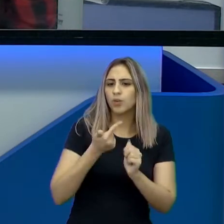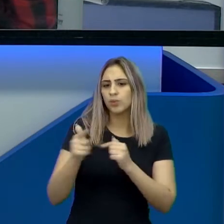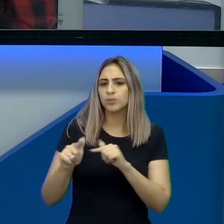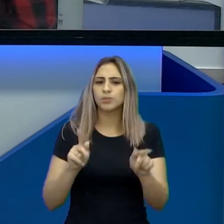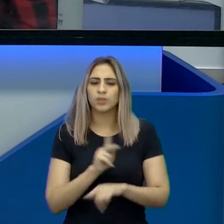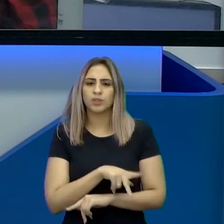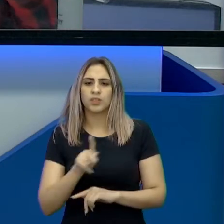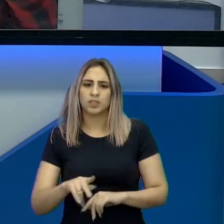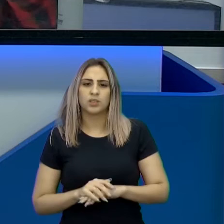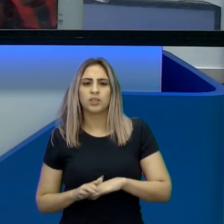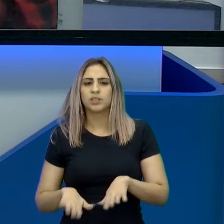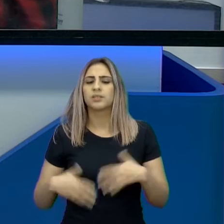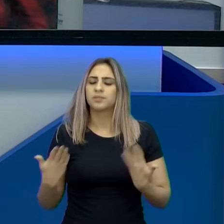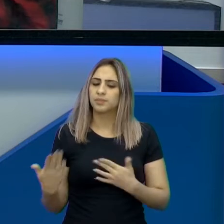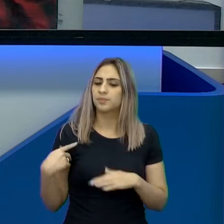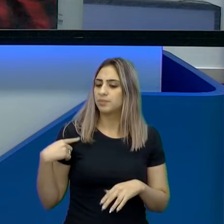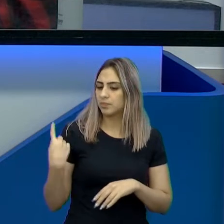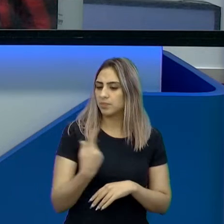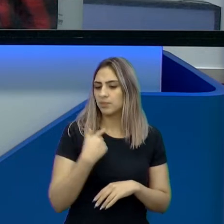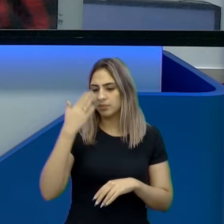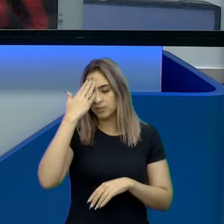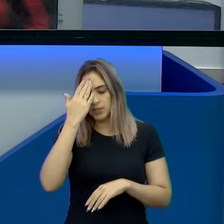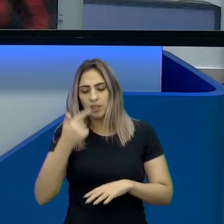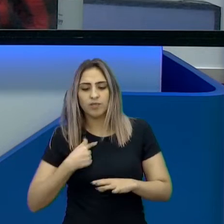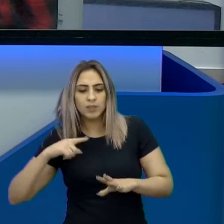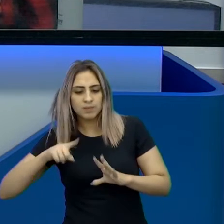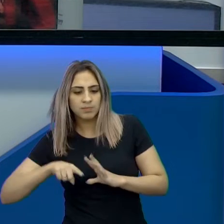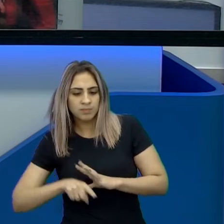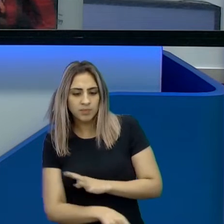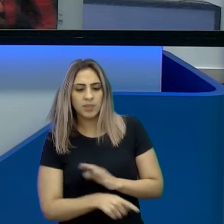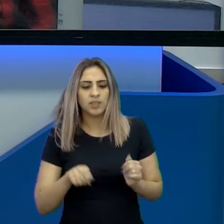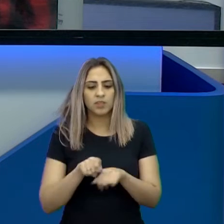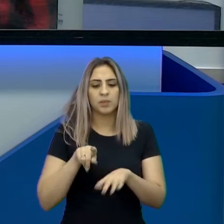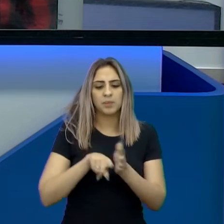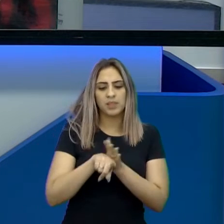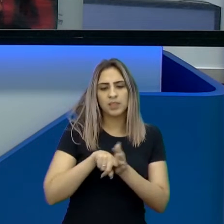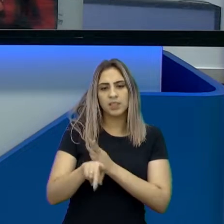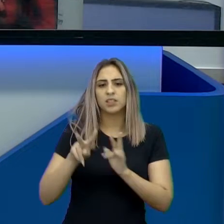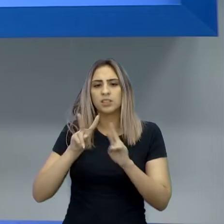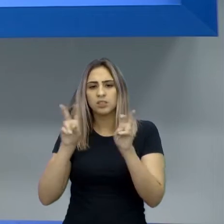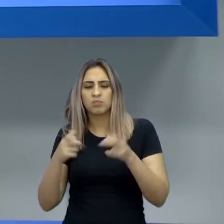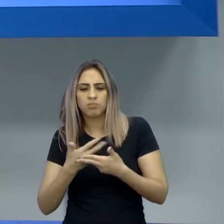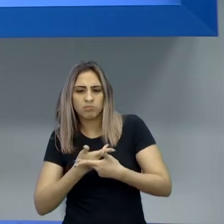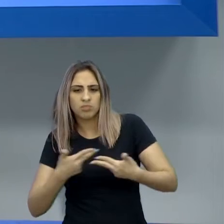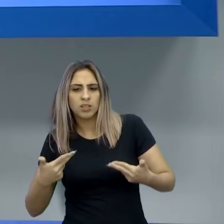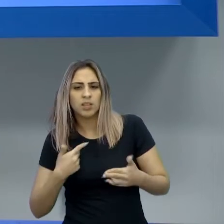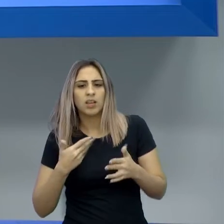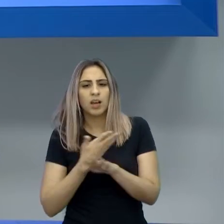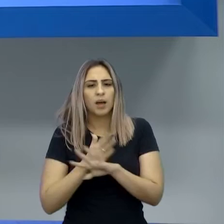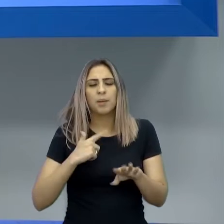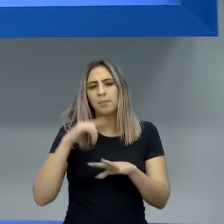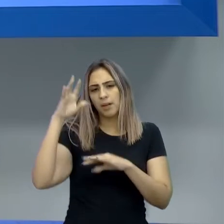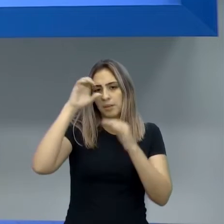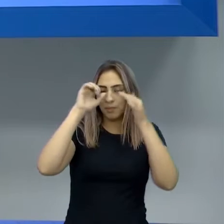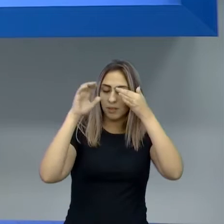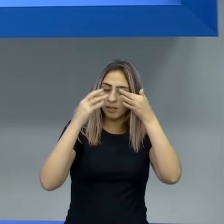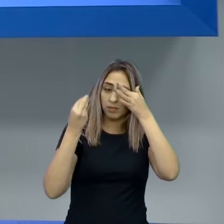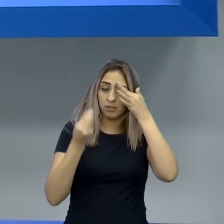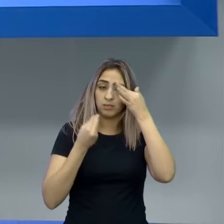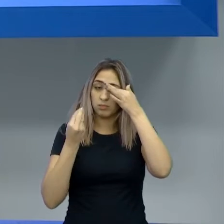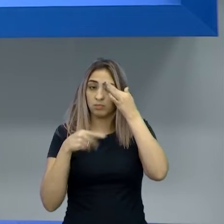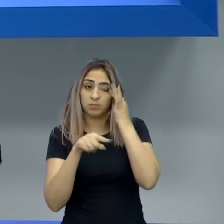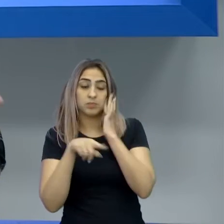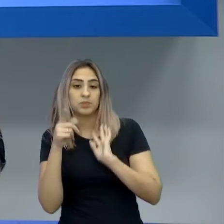Sim. Então eu sei que eu fui me aprofundando, então eu fui pesquisar sobre os inuits. E eu acabei aprendendo até como